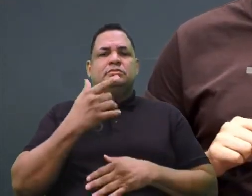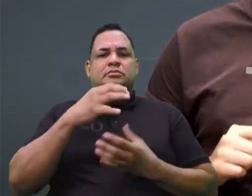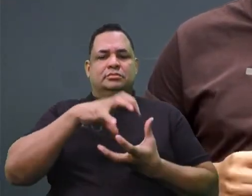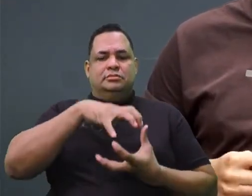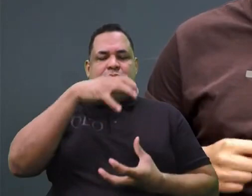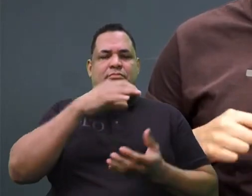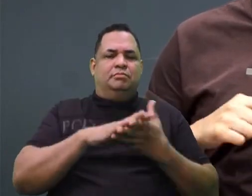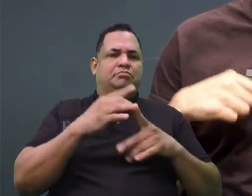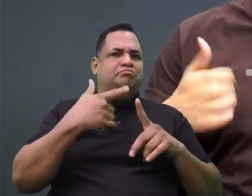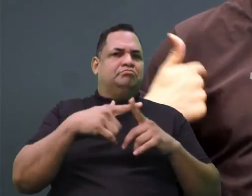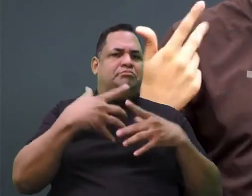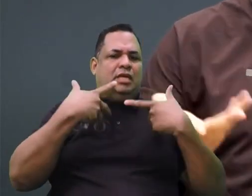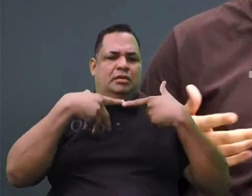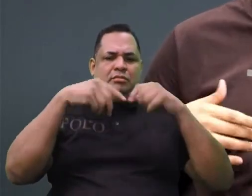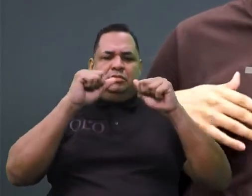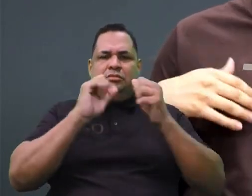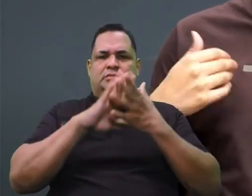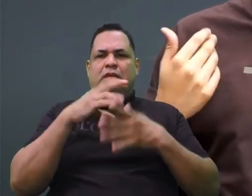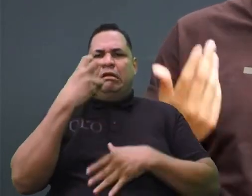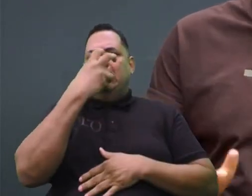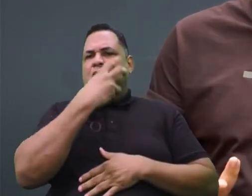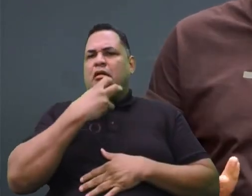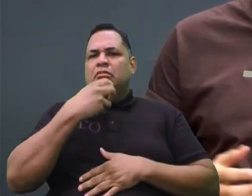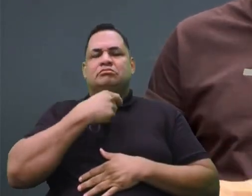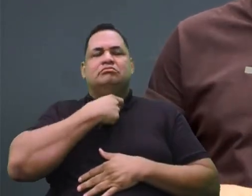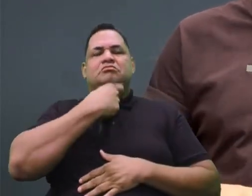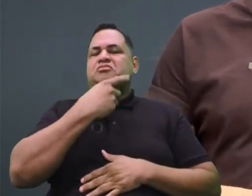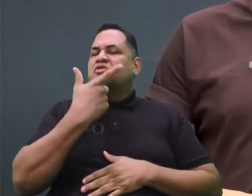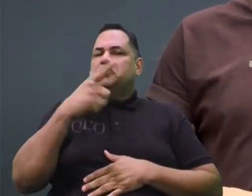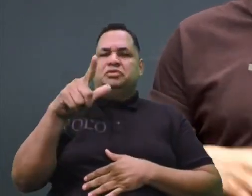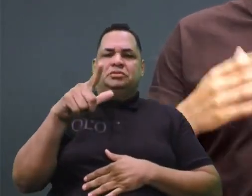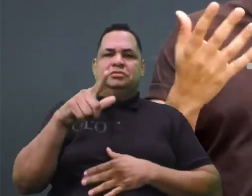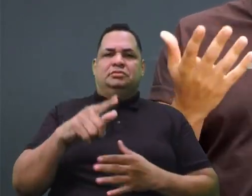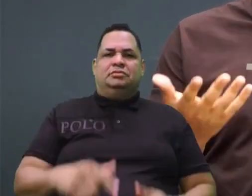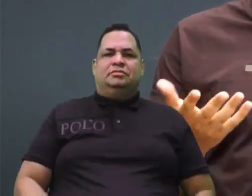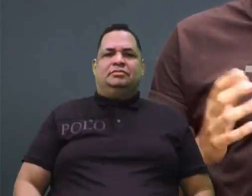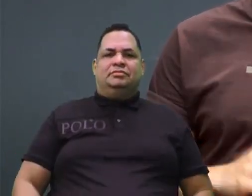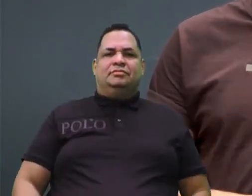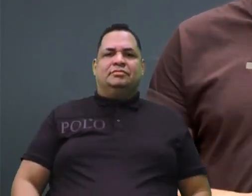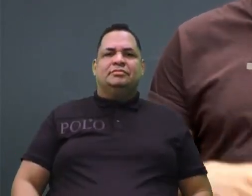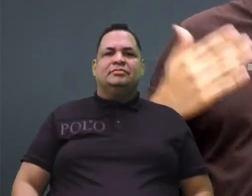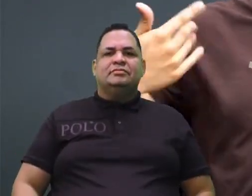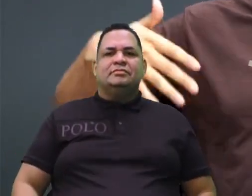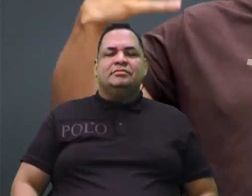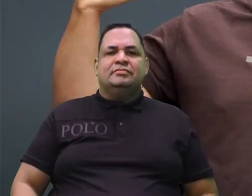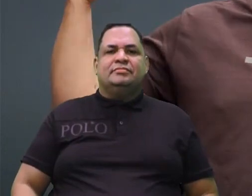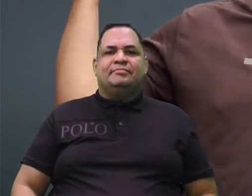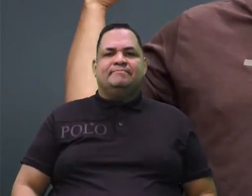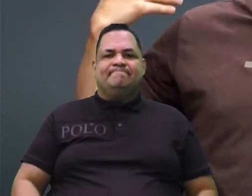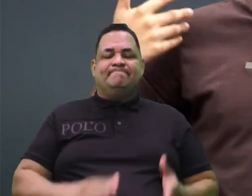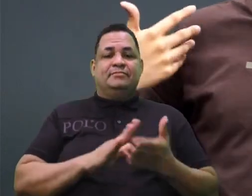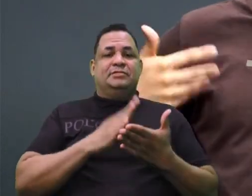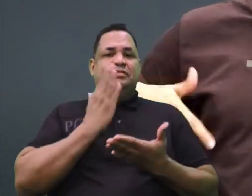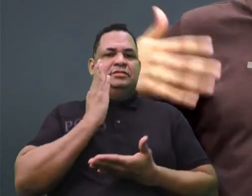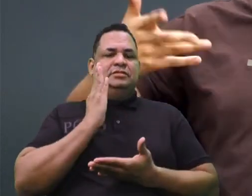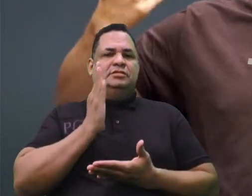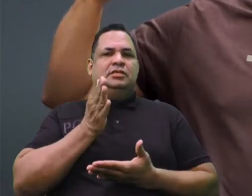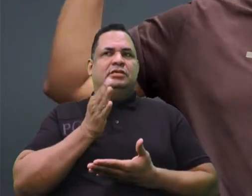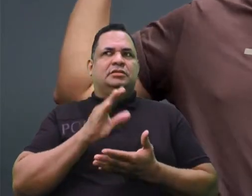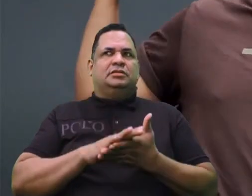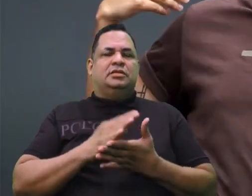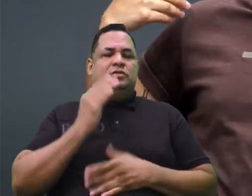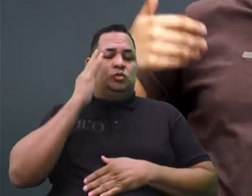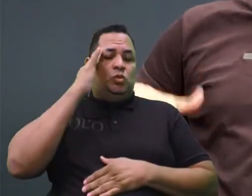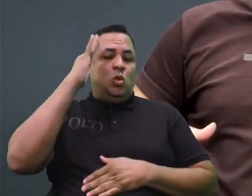não ter linguagem, por não ter a linguagem oral, por não conseguir falar. Graças a Aristóteles, sim. Exatamente, que são já teóricos